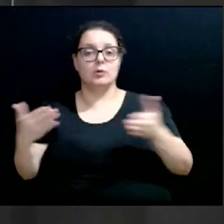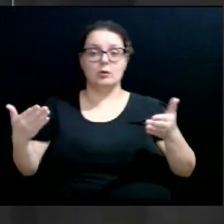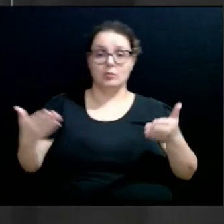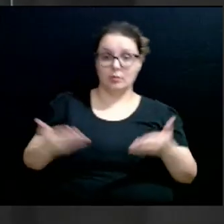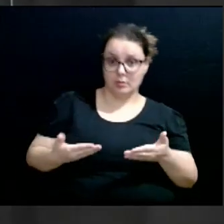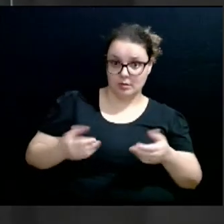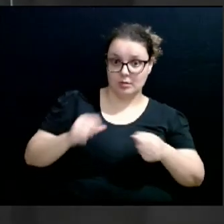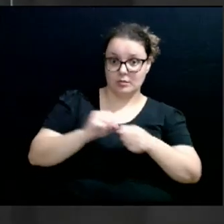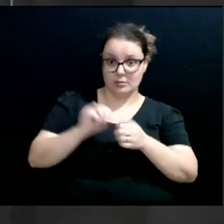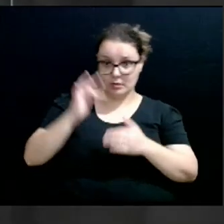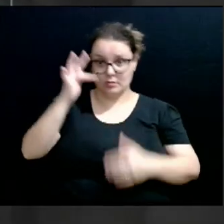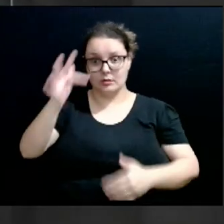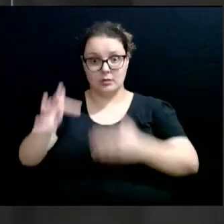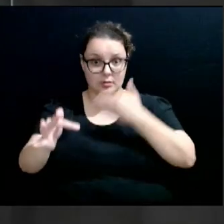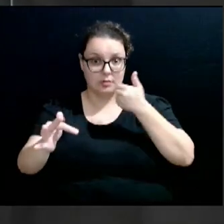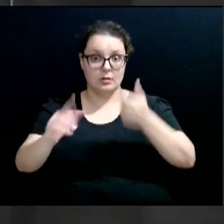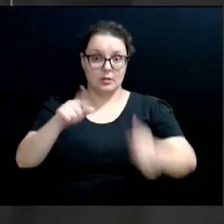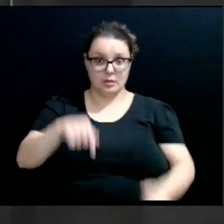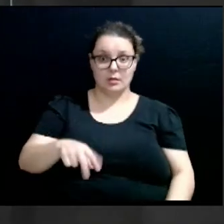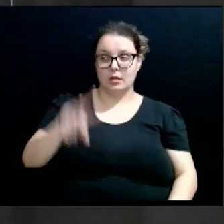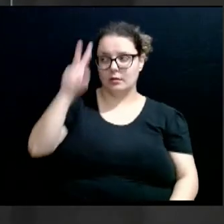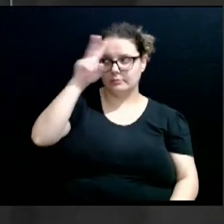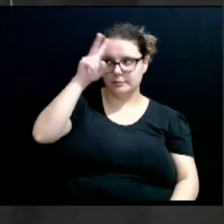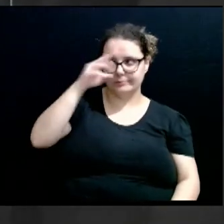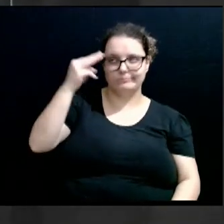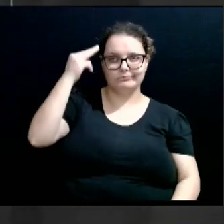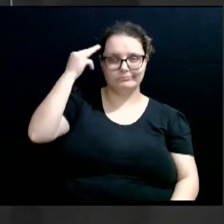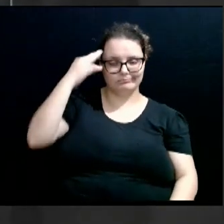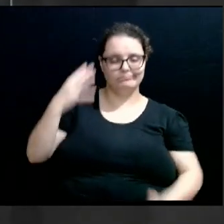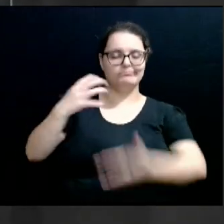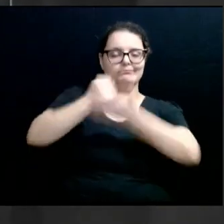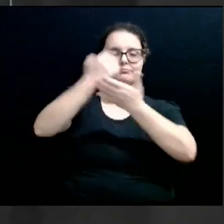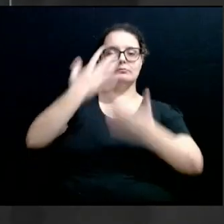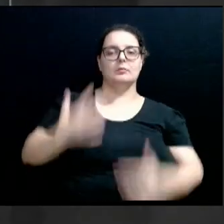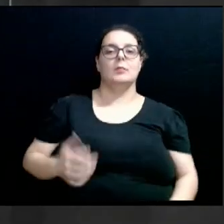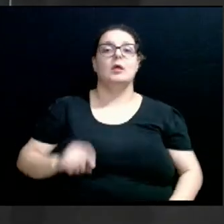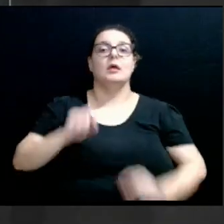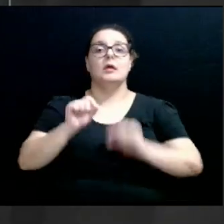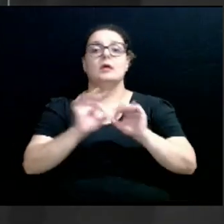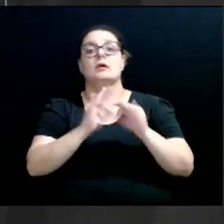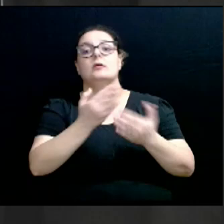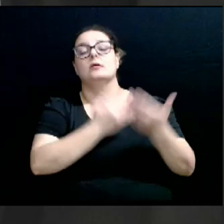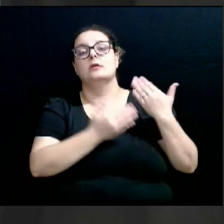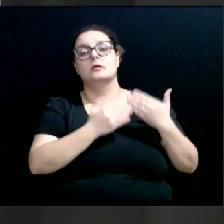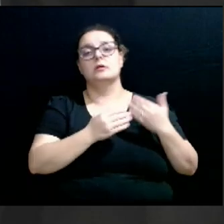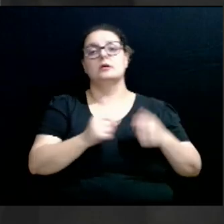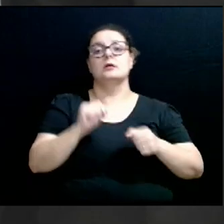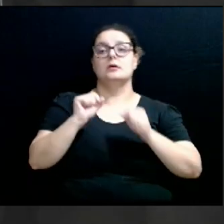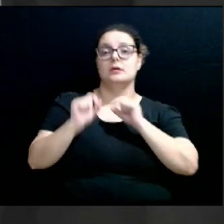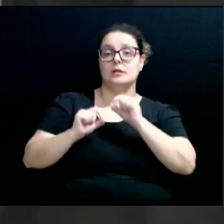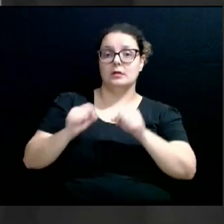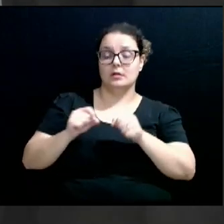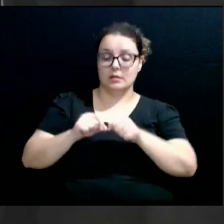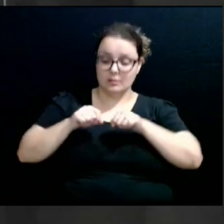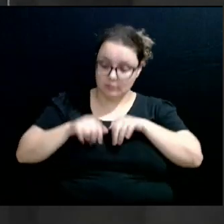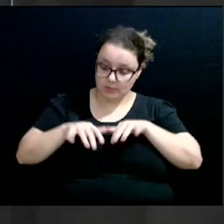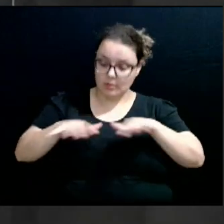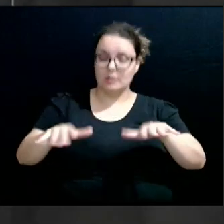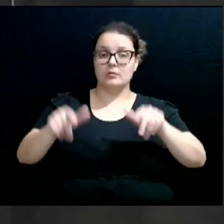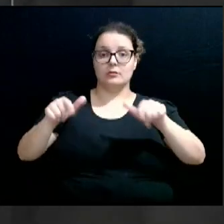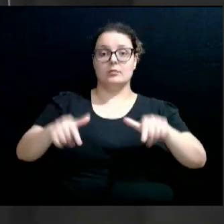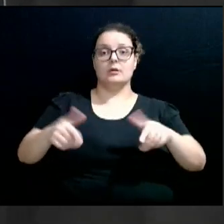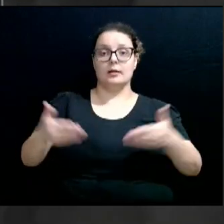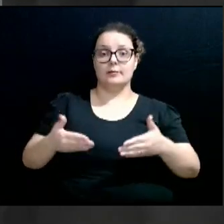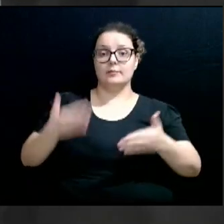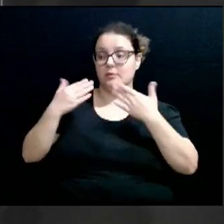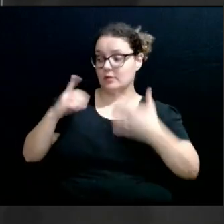um resgate da memória. Né? Então a gente sempre lembrar de quem veio antes, de quem sedimentou o espaço pra gente estar agora, né? Tava falando com a Danda ali antes que a